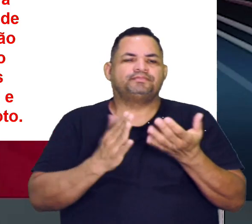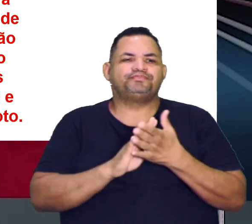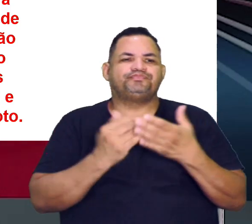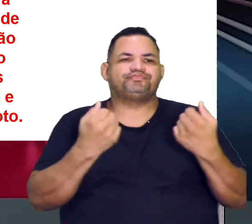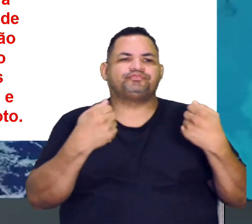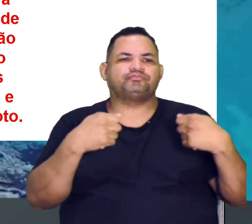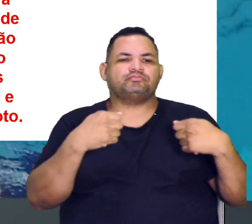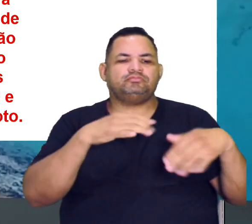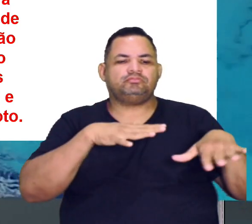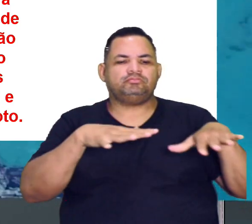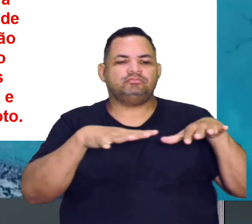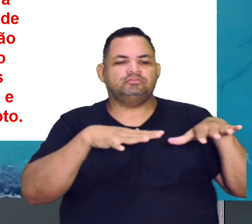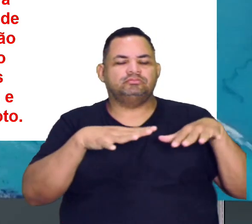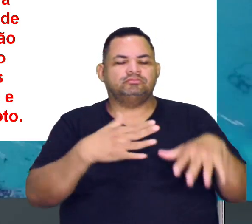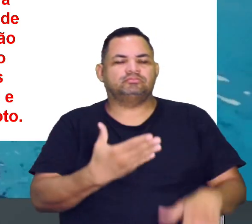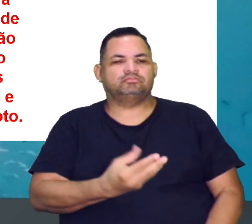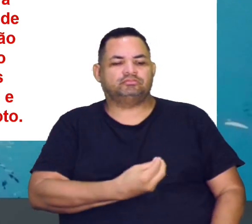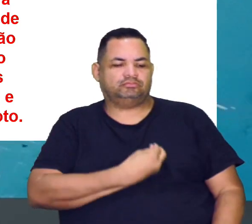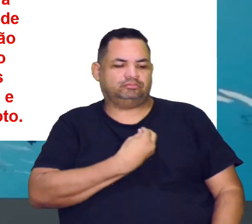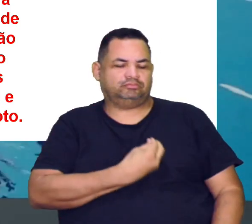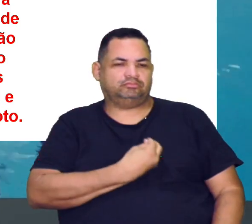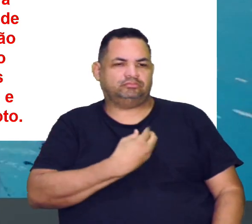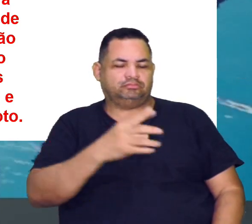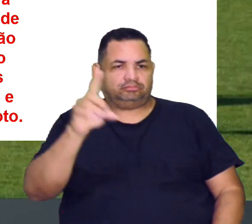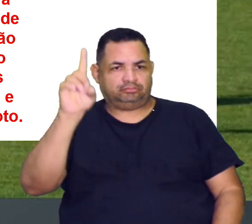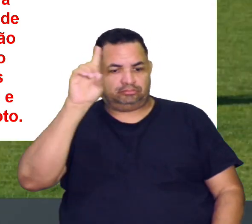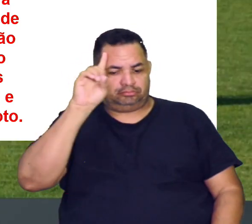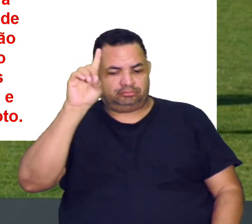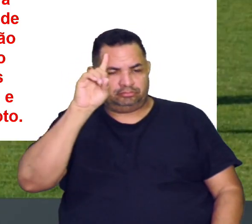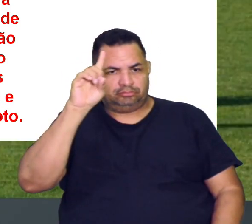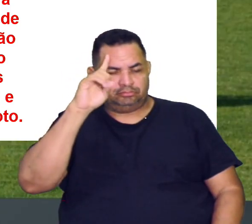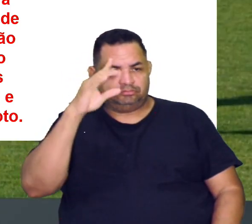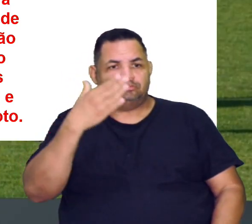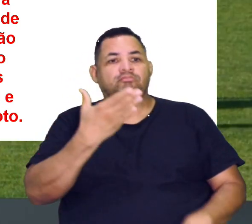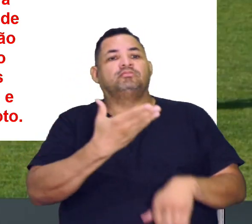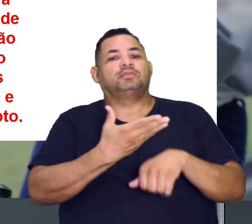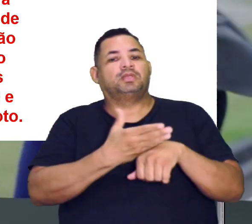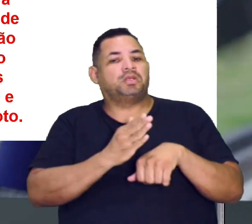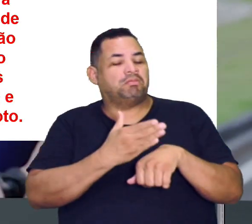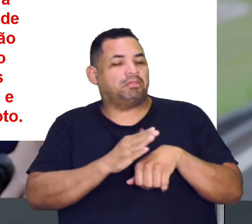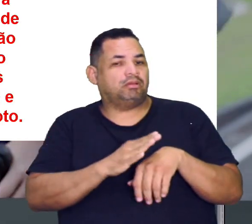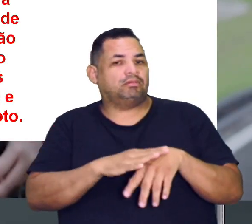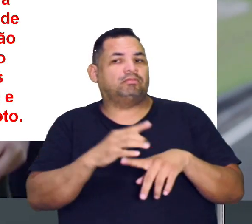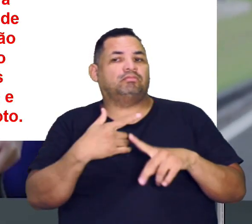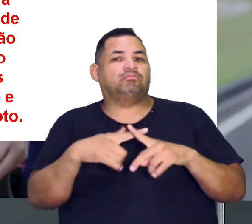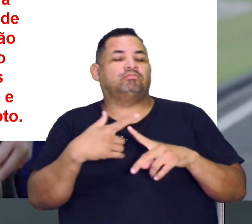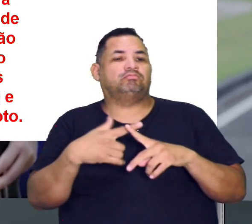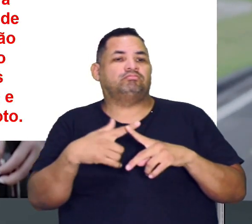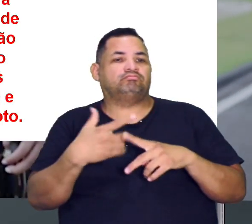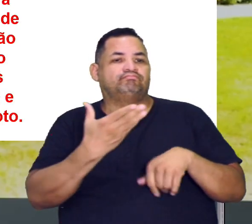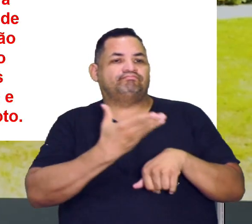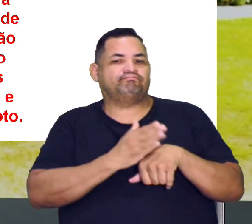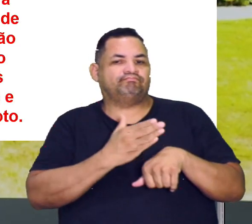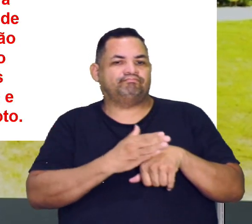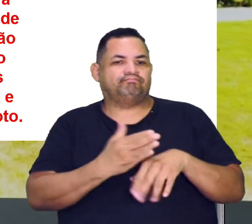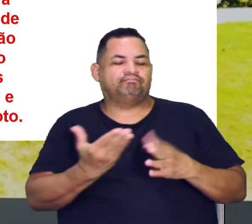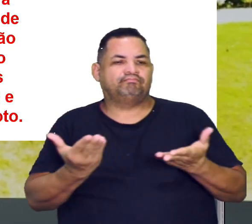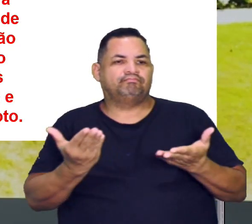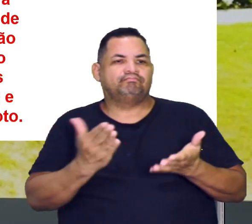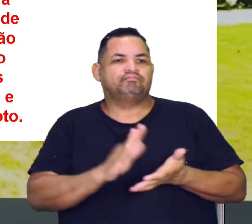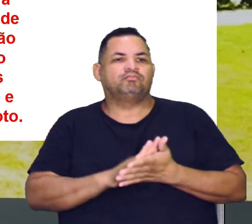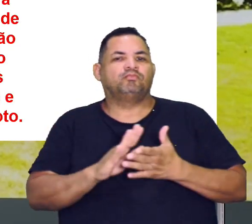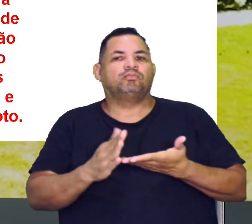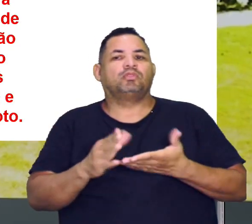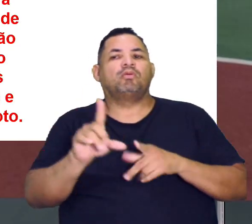posso colocar mais movimento no meu dia a dia? E aí, ir para a prática, né, gente? Porque o interessante aqui é ir para a prática, quais